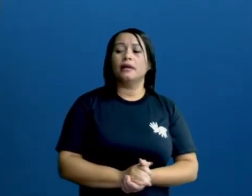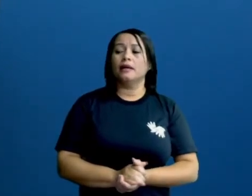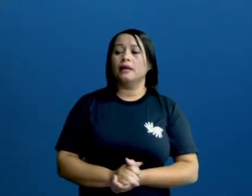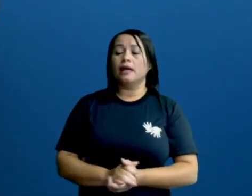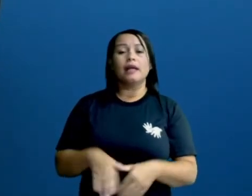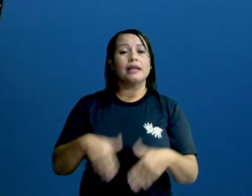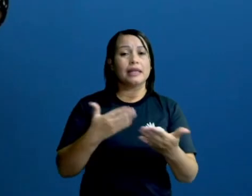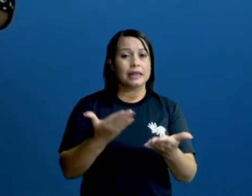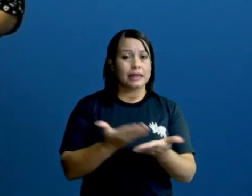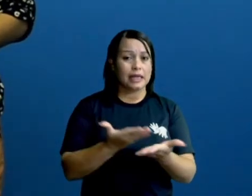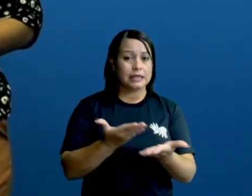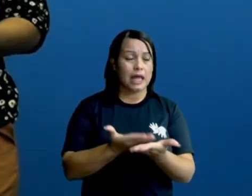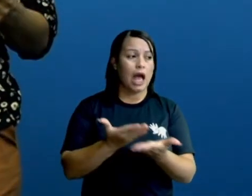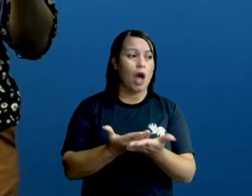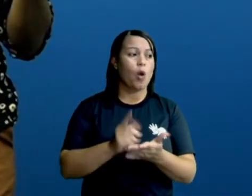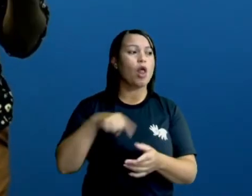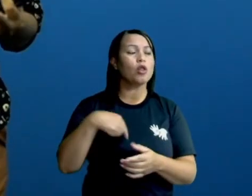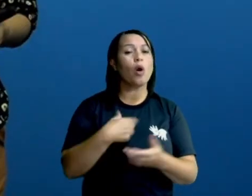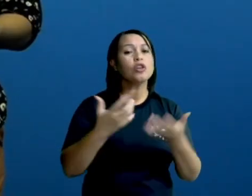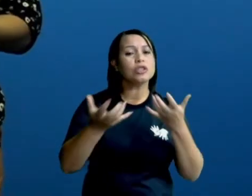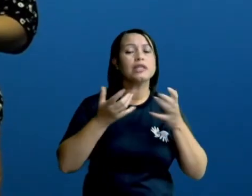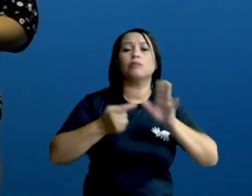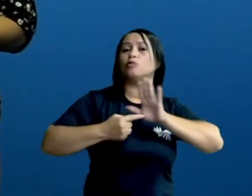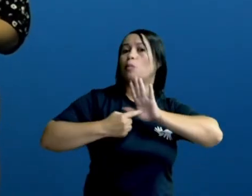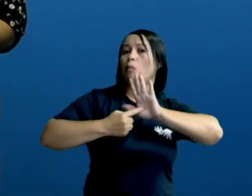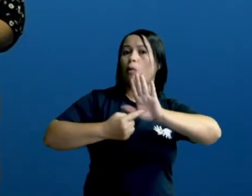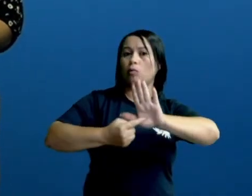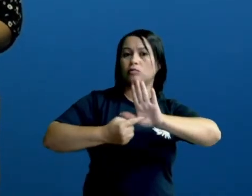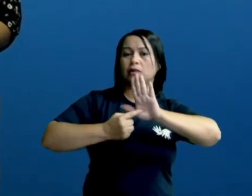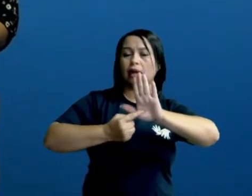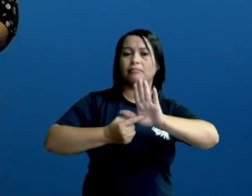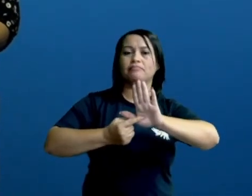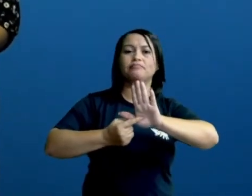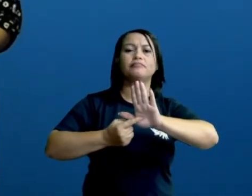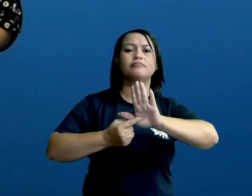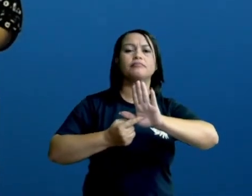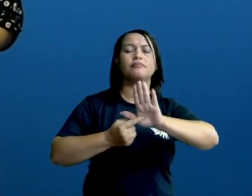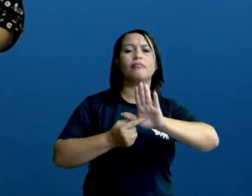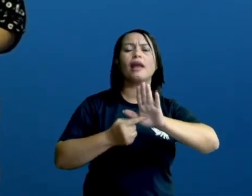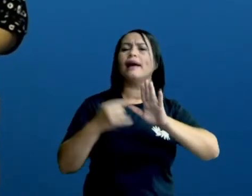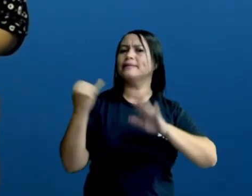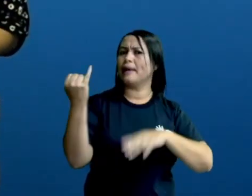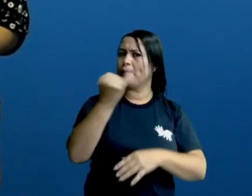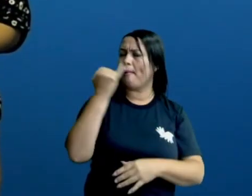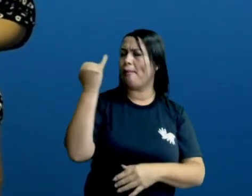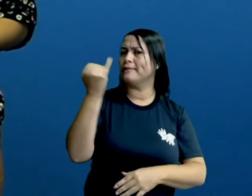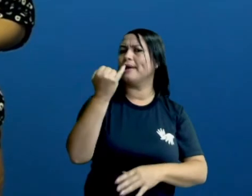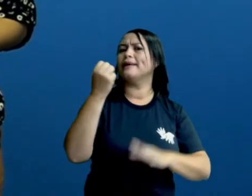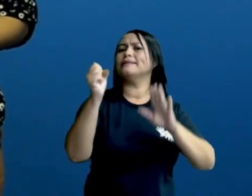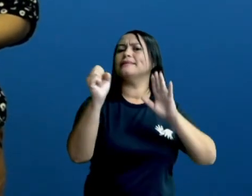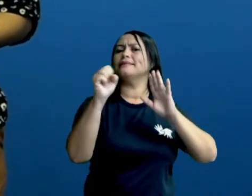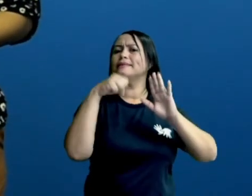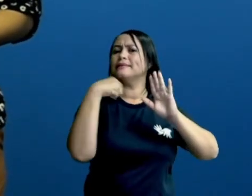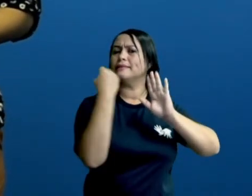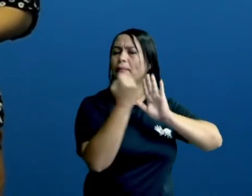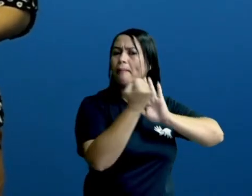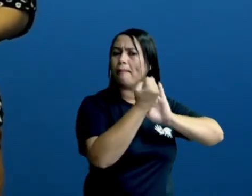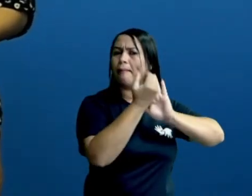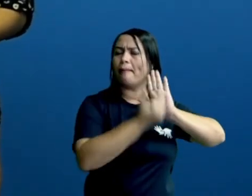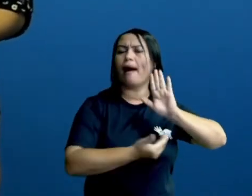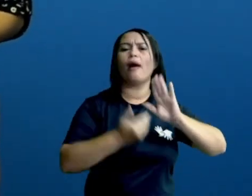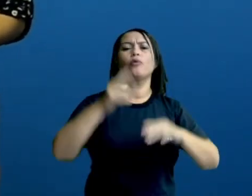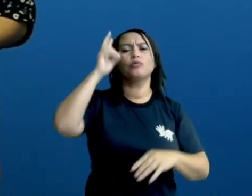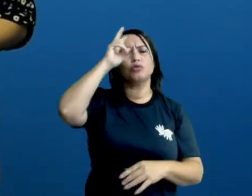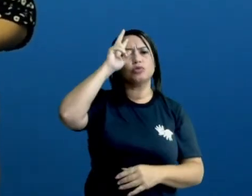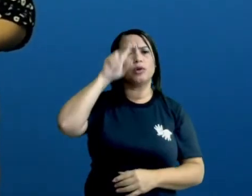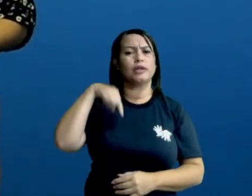nessa aula a gente quis apontar esse traço importante da